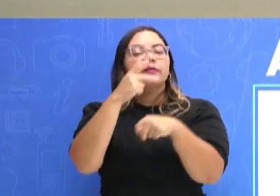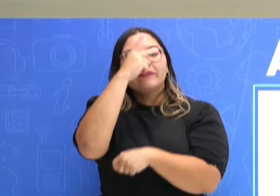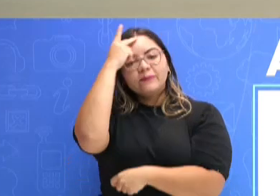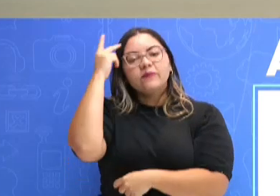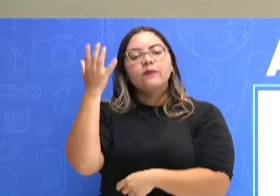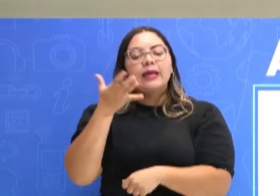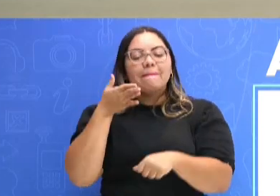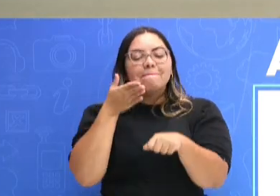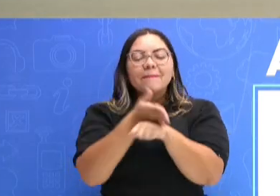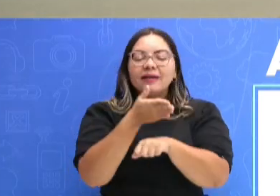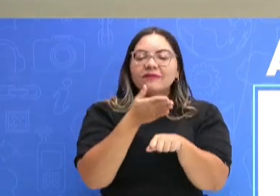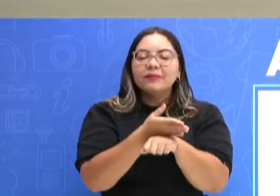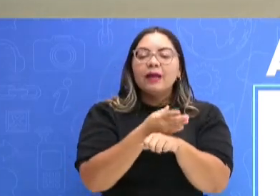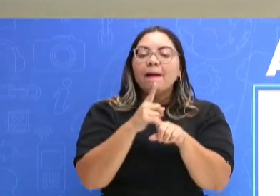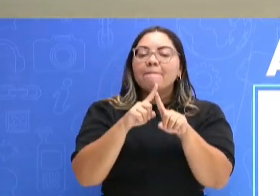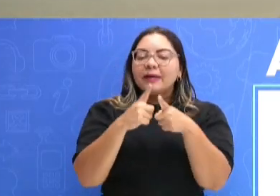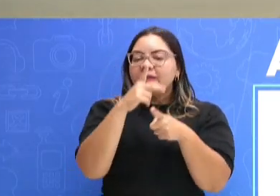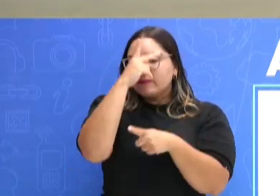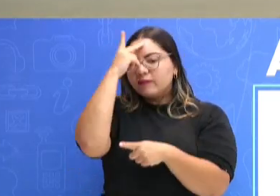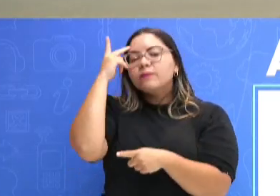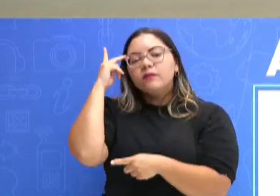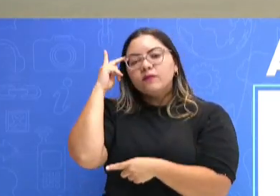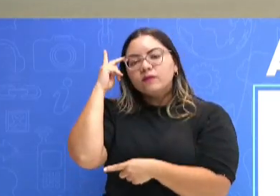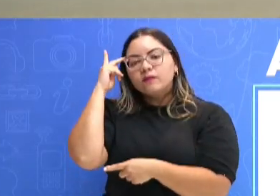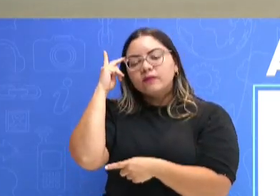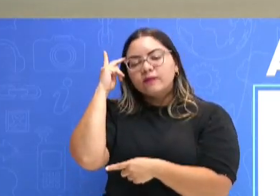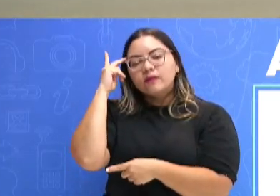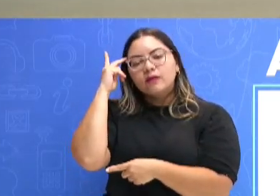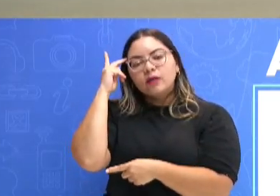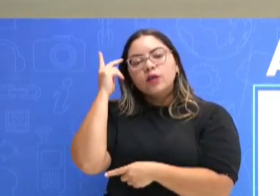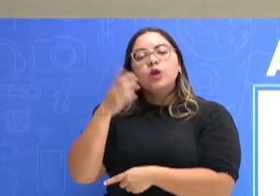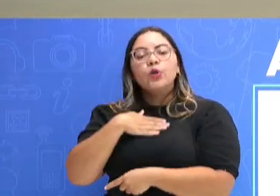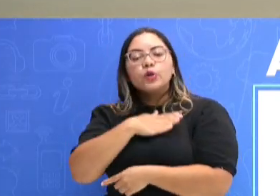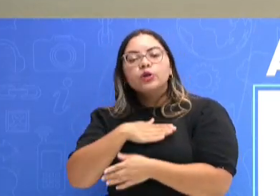participar. Mas os artistas de Caxias foram valorizados no ano passado,